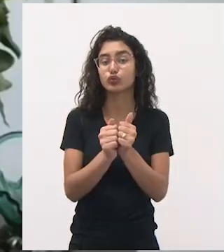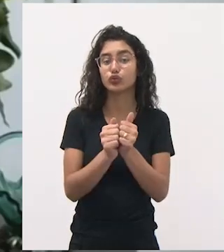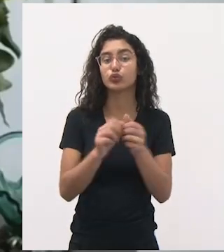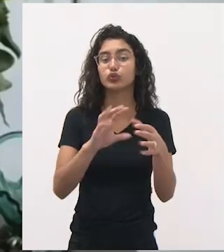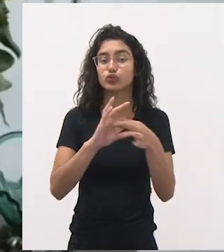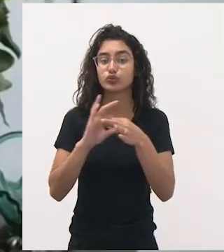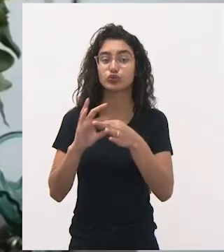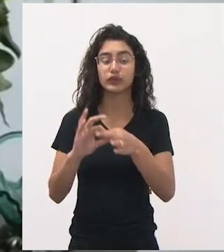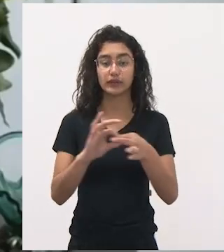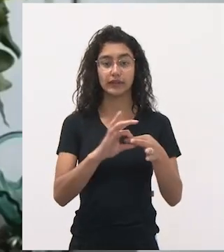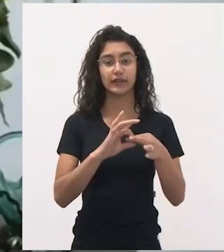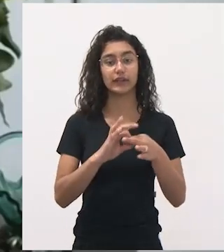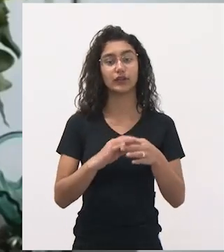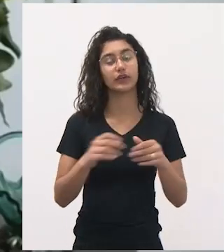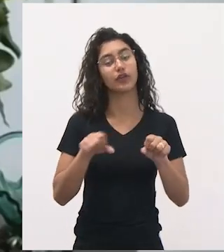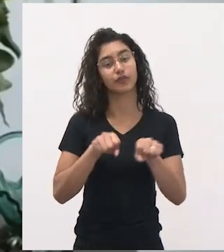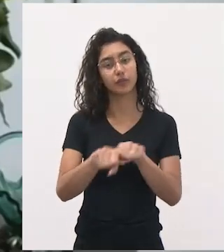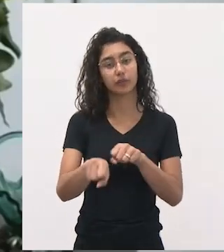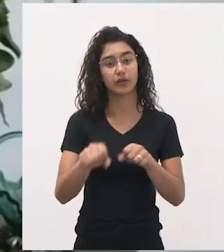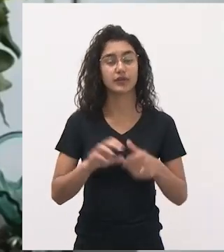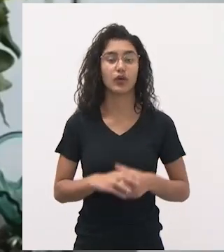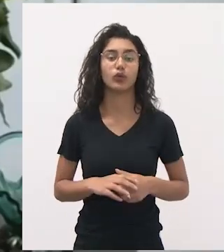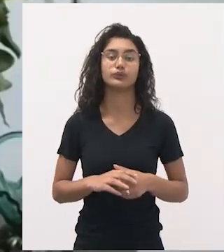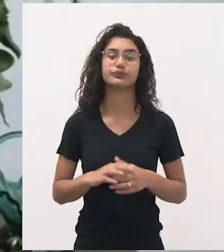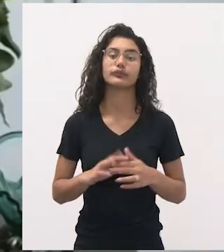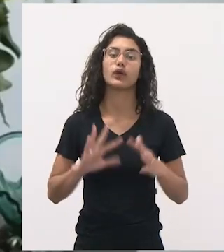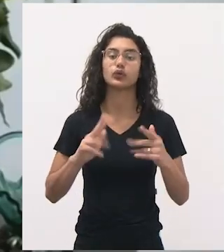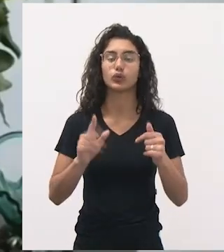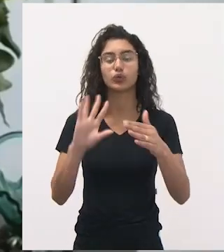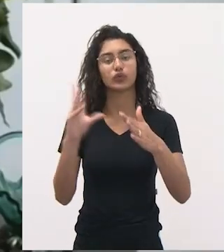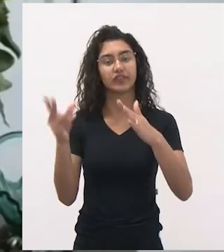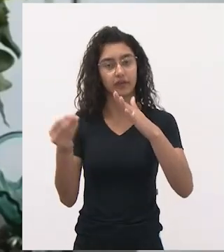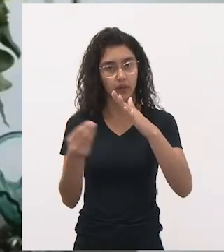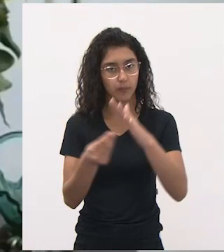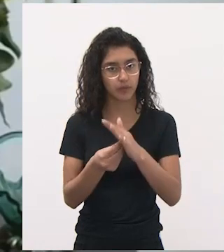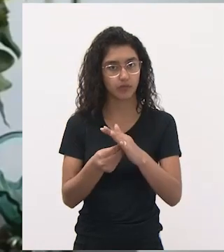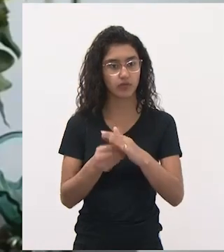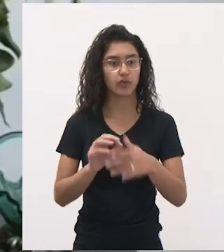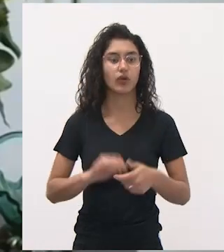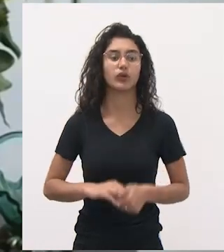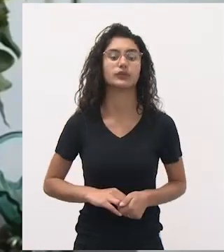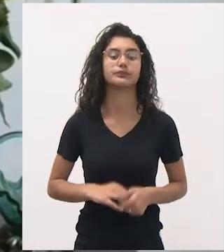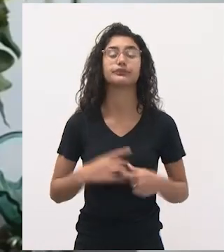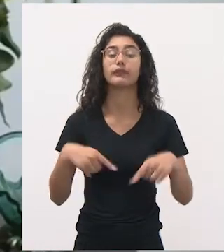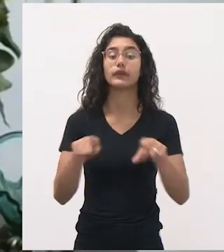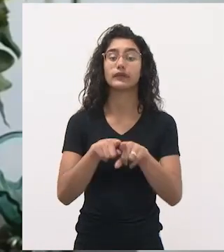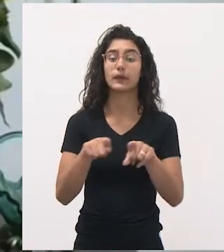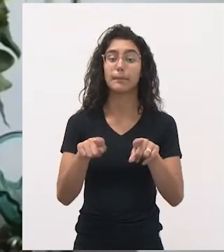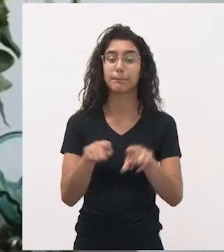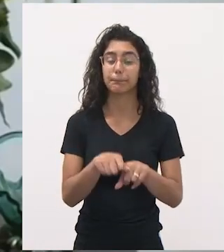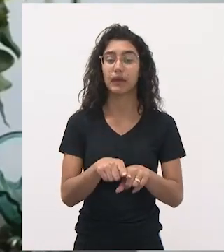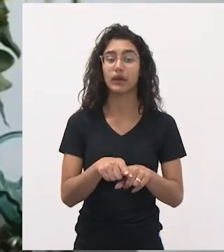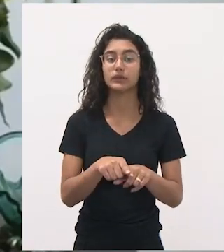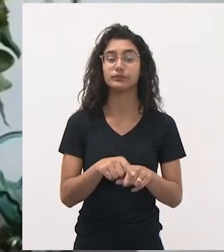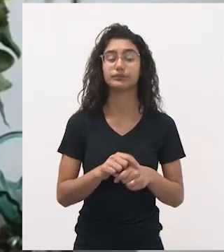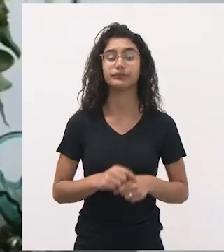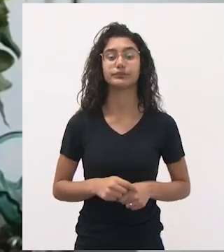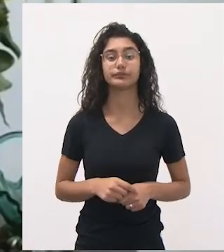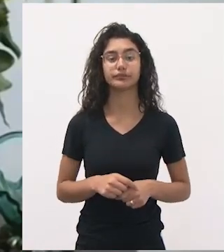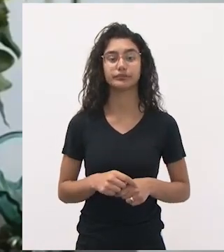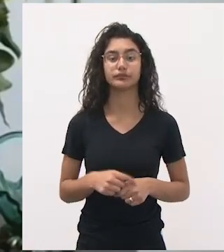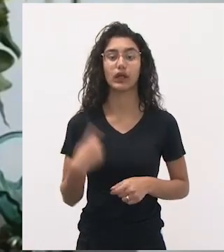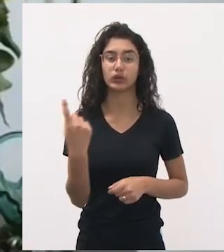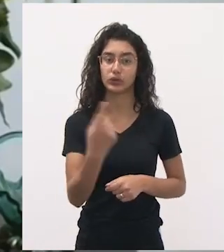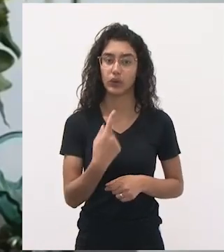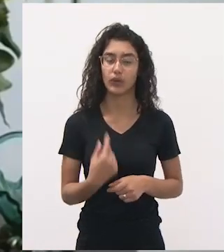nas formações, estar a toda disposição de vocês no repositório. Nós também estamos à disposição de todos vocês.